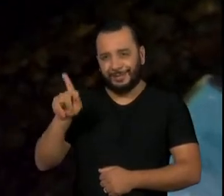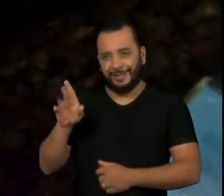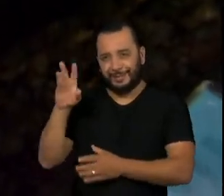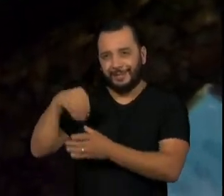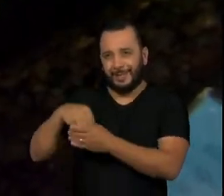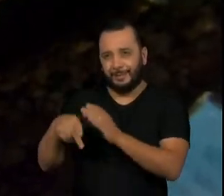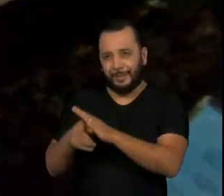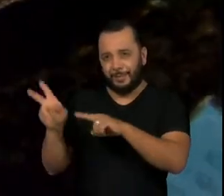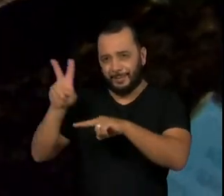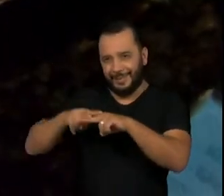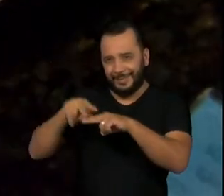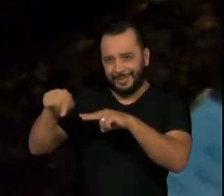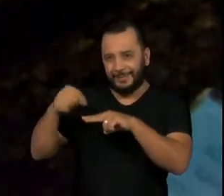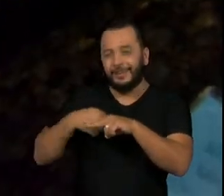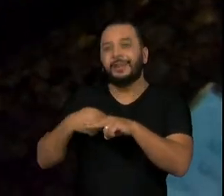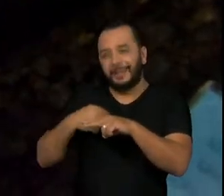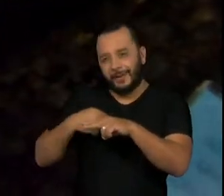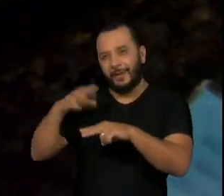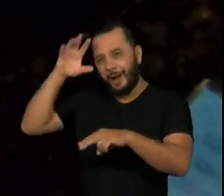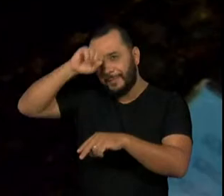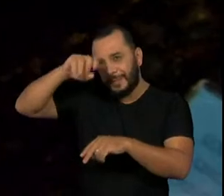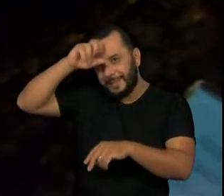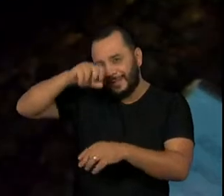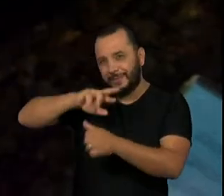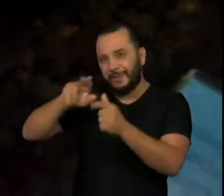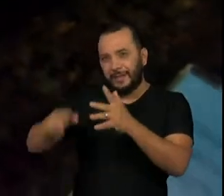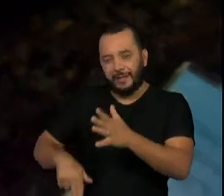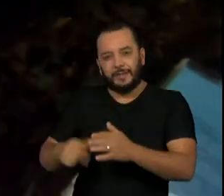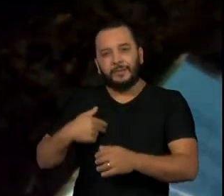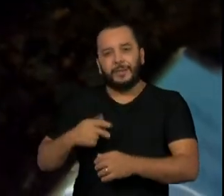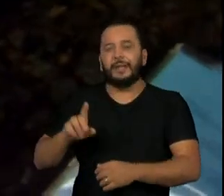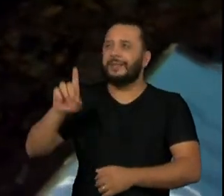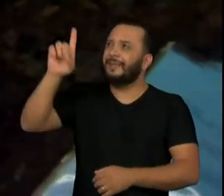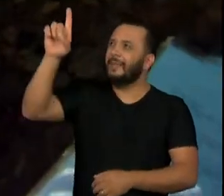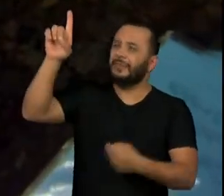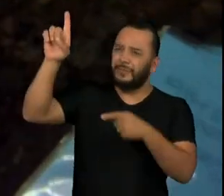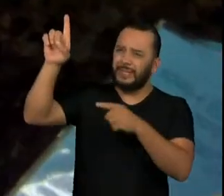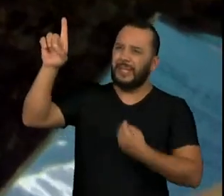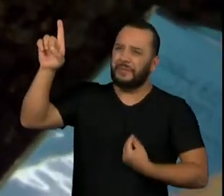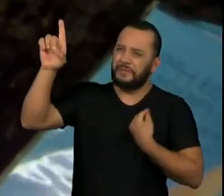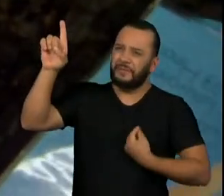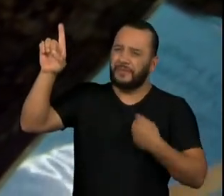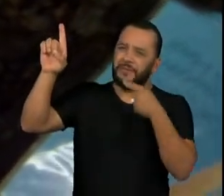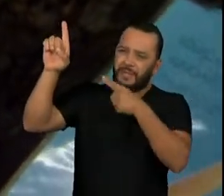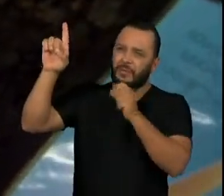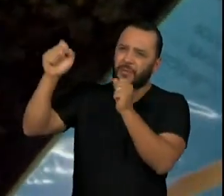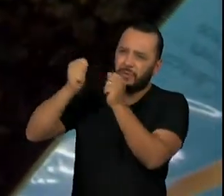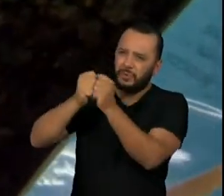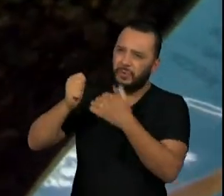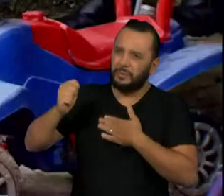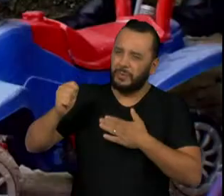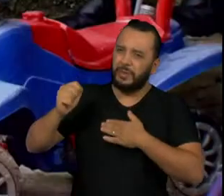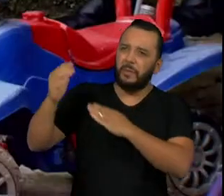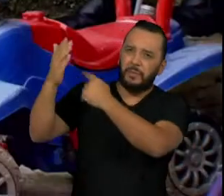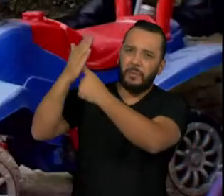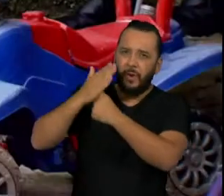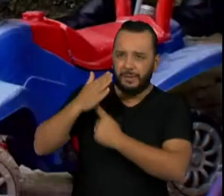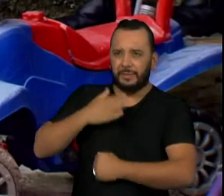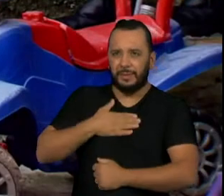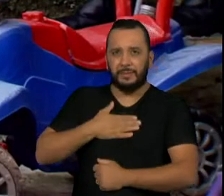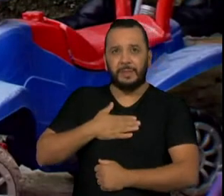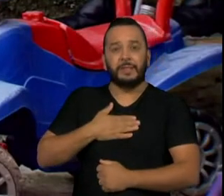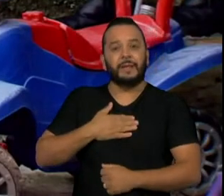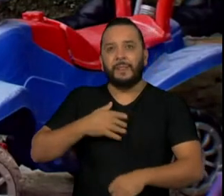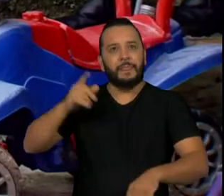Faculdade de aprendizado, uma faculdade forçada, né? Só quando eu falei, Deus, se o Senhor realmente existe, se o Senhor é realmente comigo, me dá um sinal. Quando eu acabei de